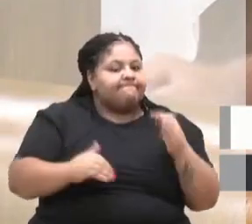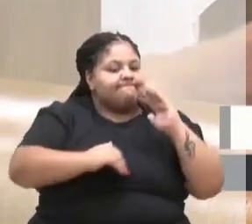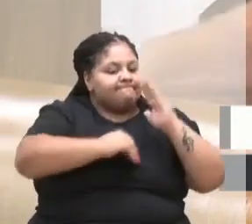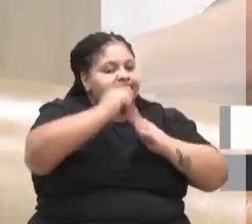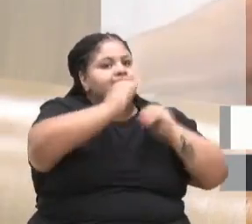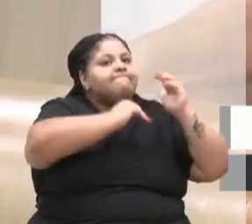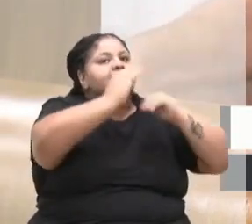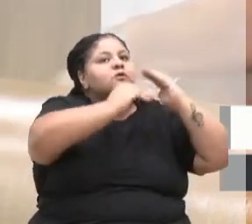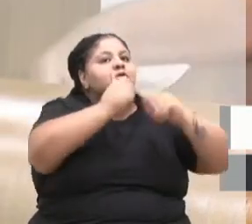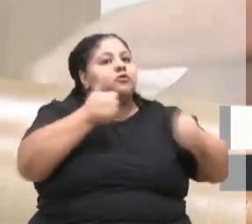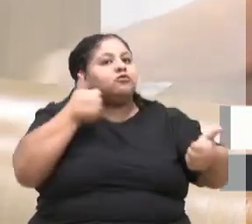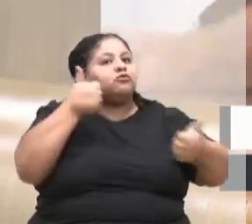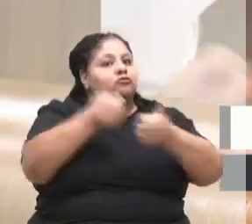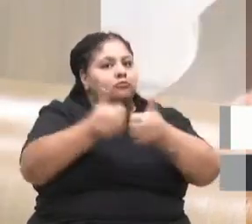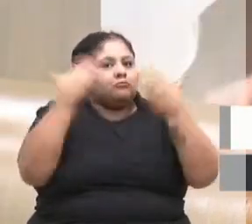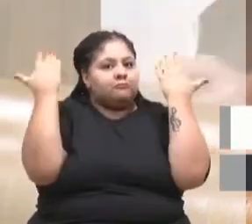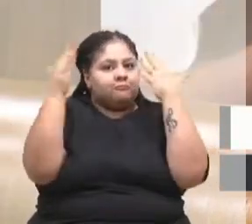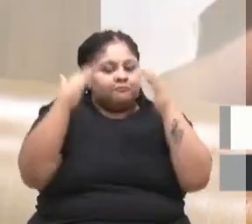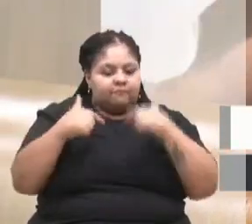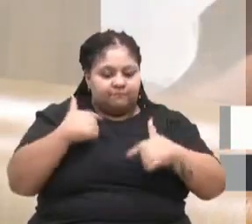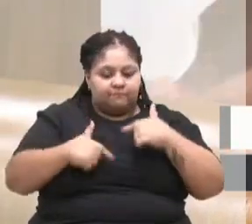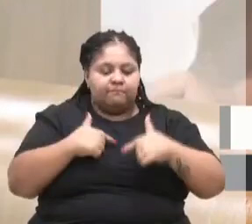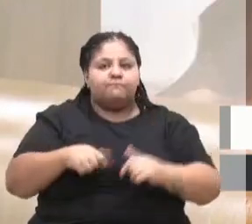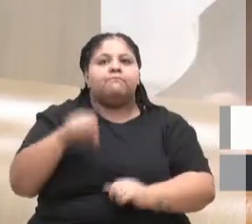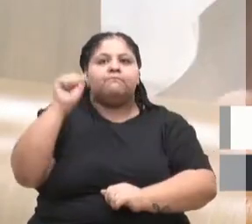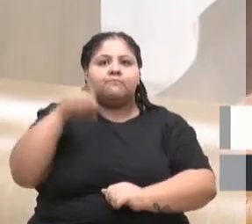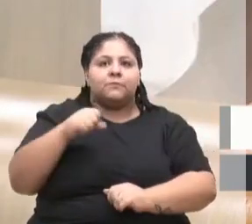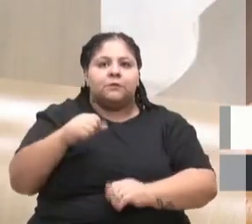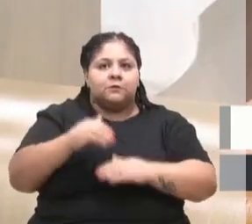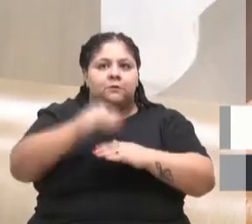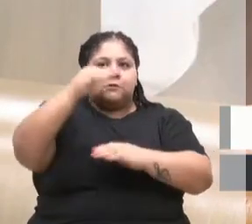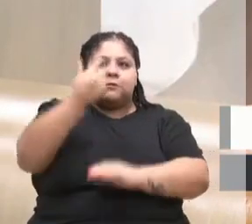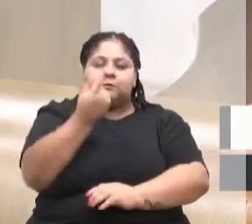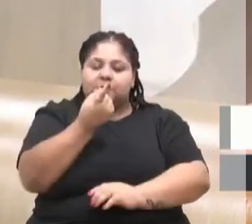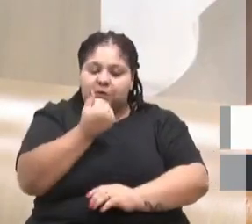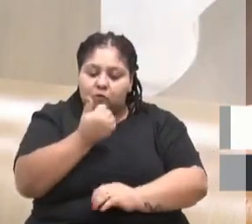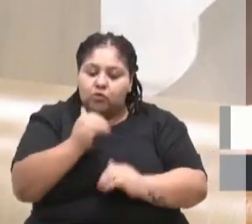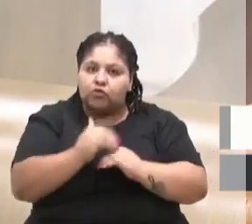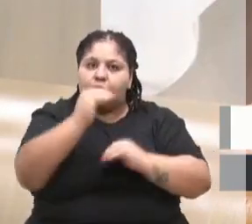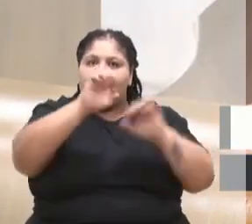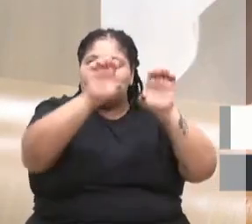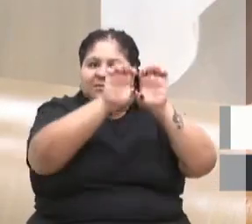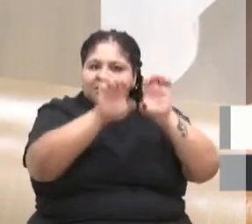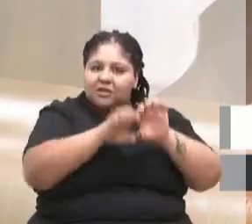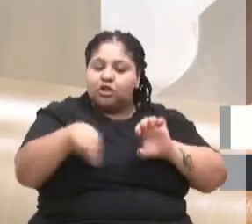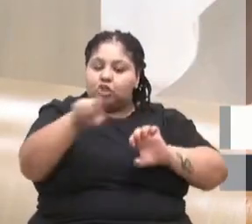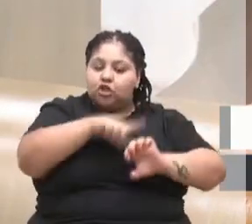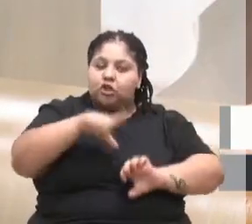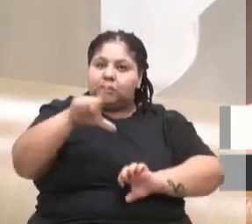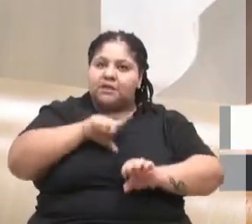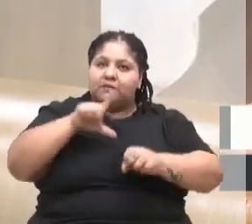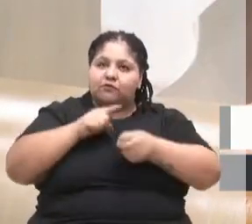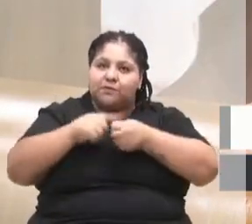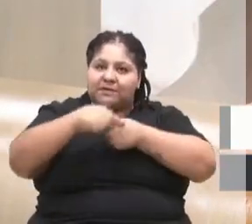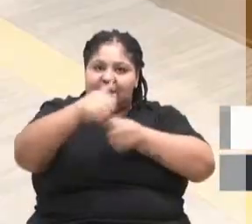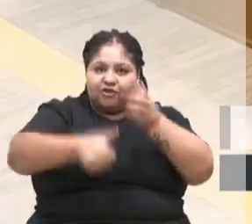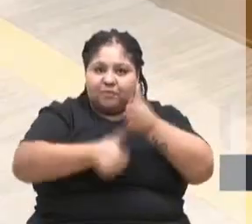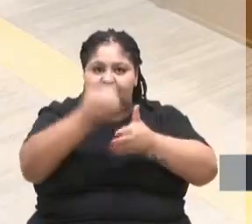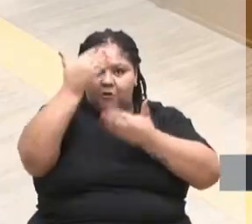Parabéns pelo seu trabalho e, com certeza, com mais recursos, mais estrutura, nós teremos uma cidade um pouco melhor.